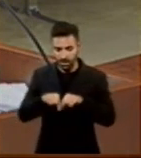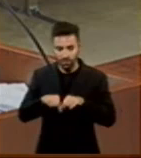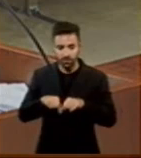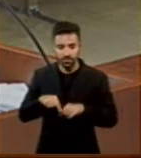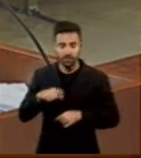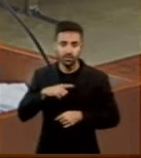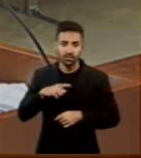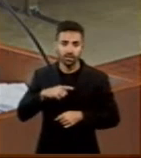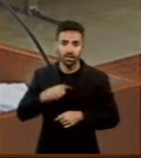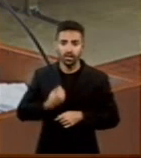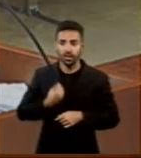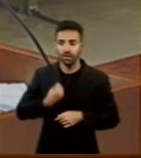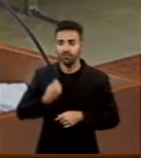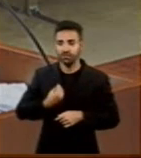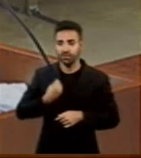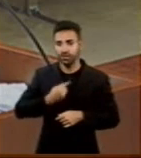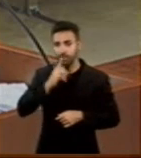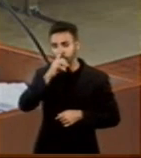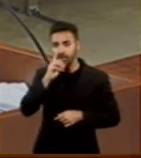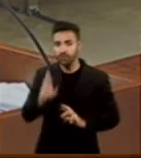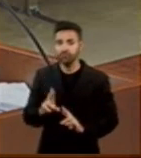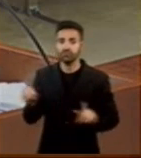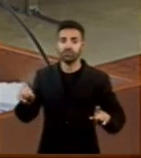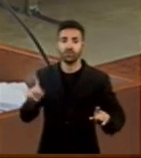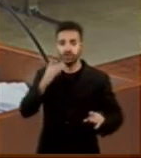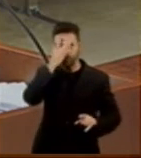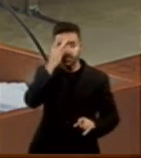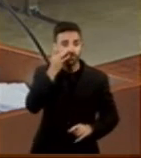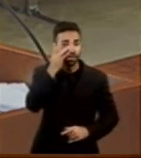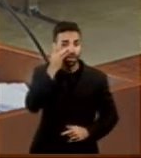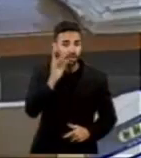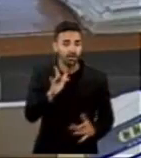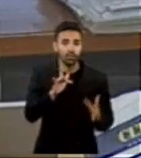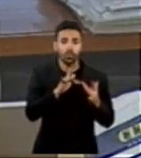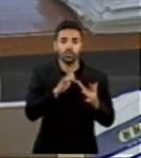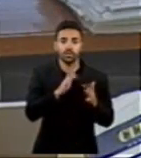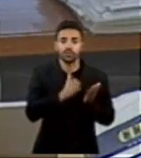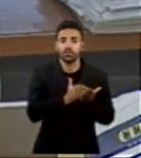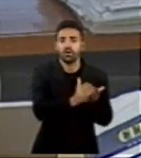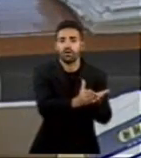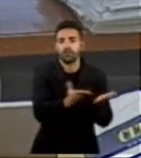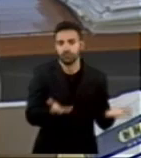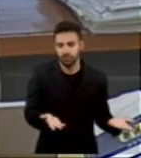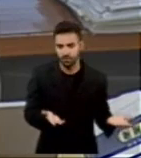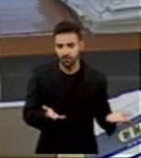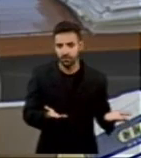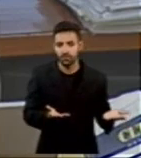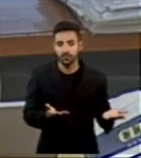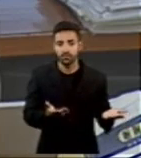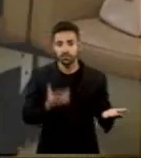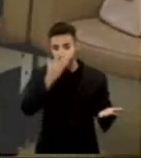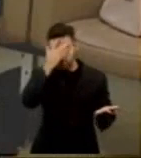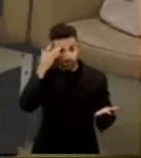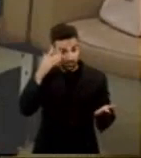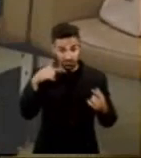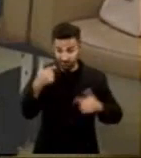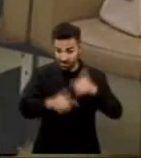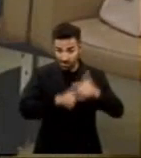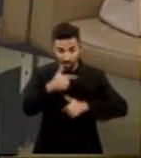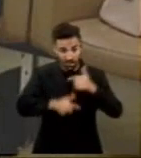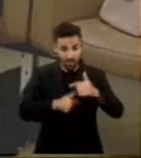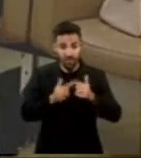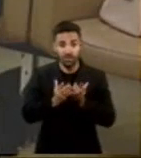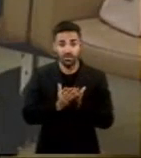risco diferente daquele que está lá na faixa do cais. Porque os trabalhadores dos portos, eles recebem até hoje, eu